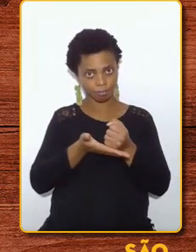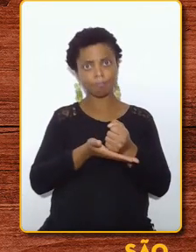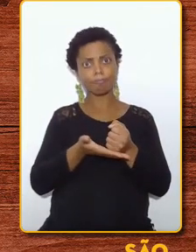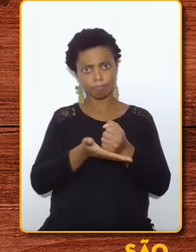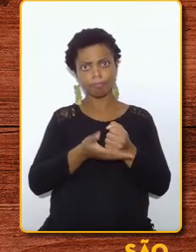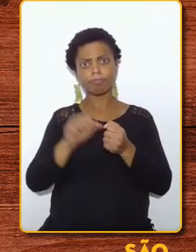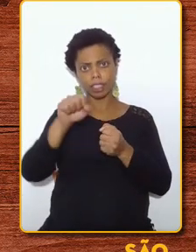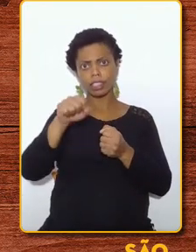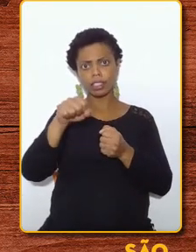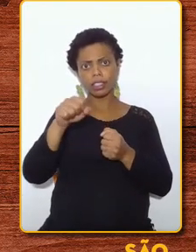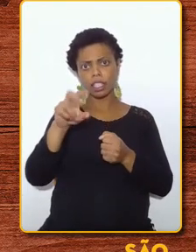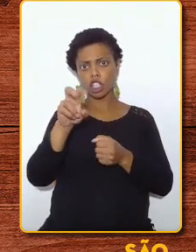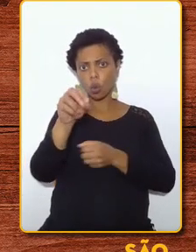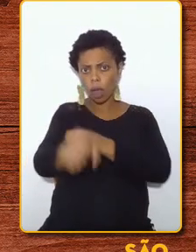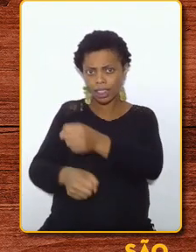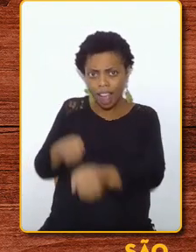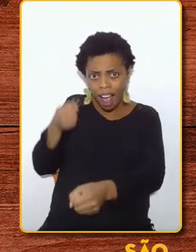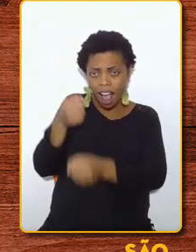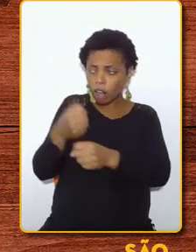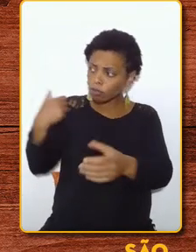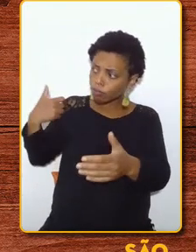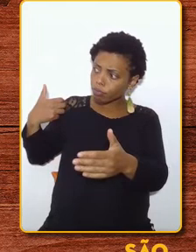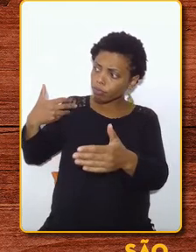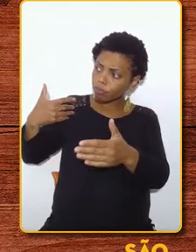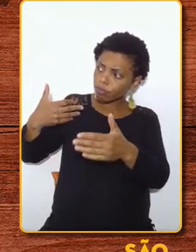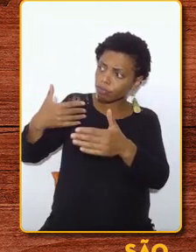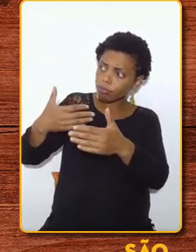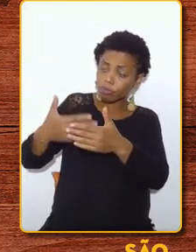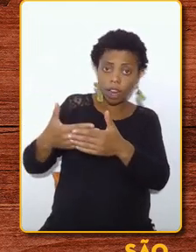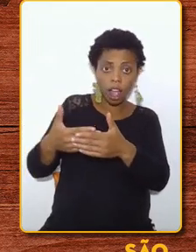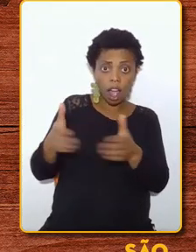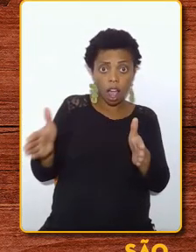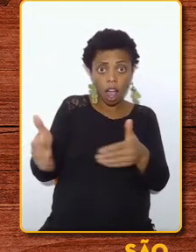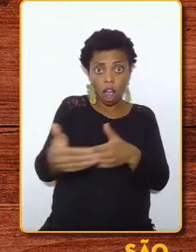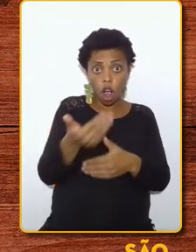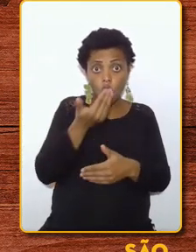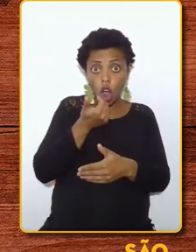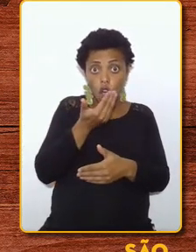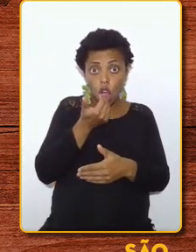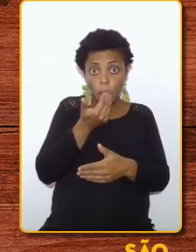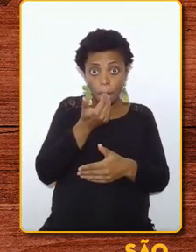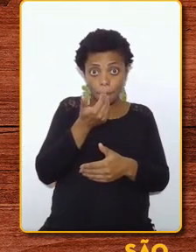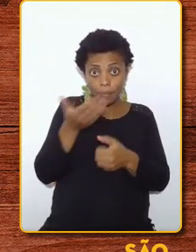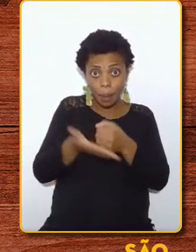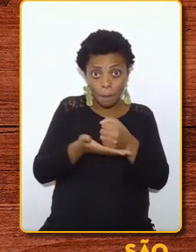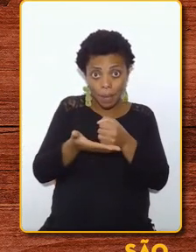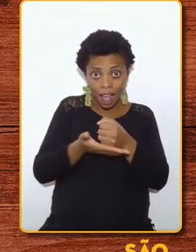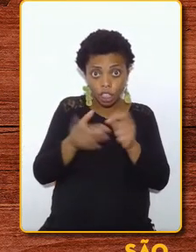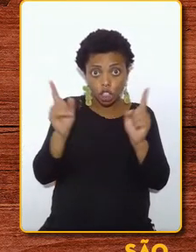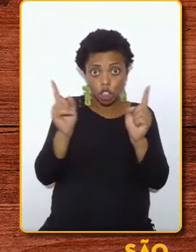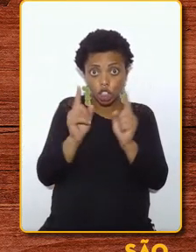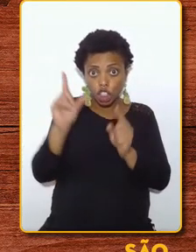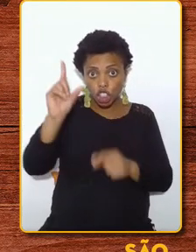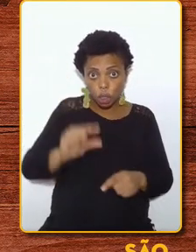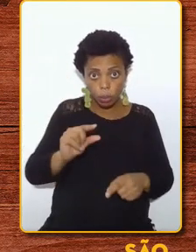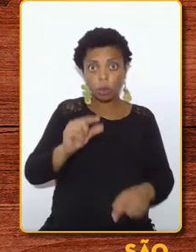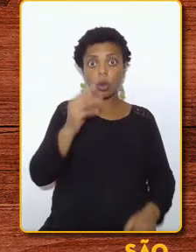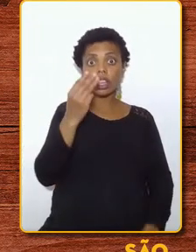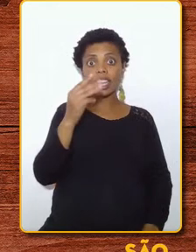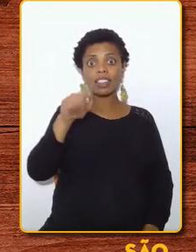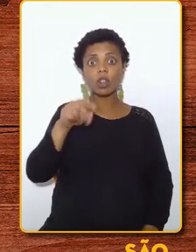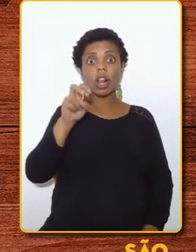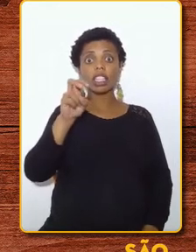anos, a cesta básica caiu sistematicamente 3,5% ao ano, em termos reais. Isso só